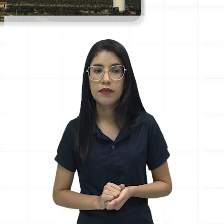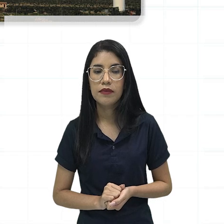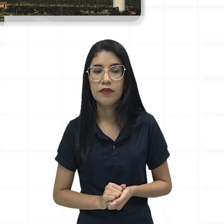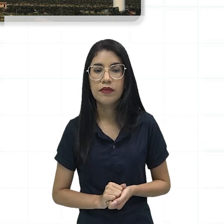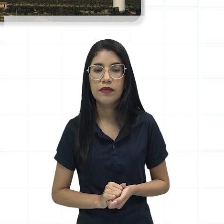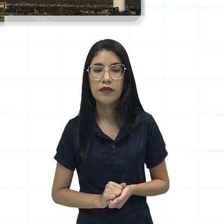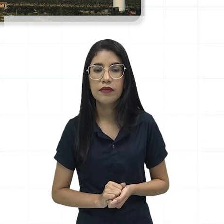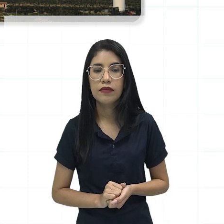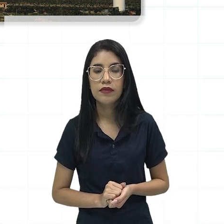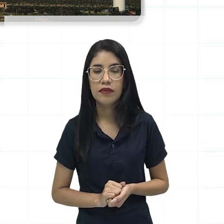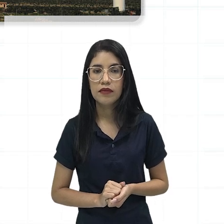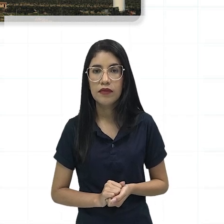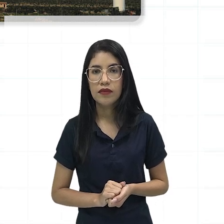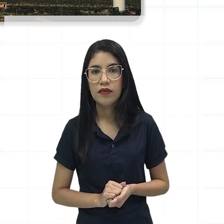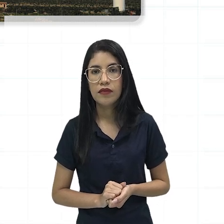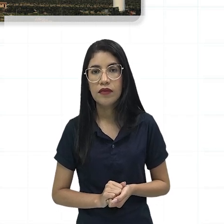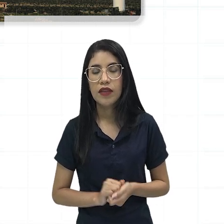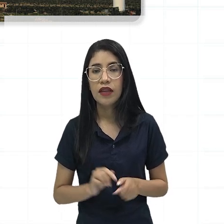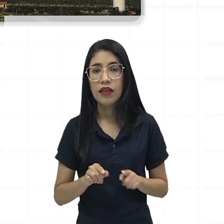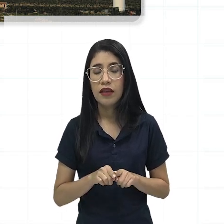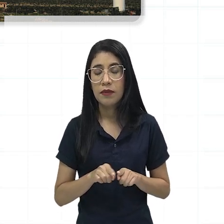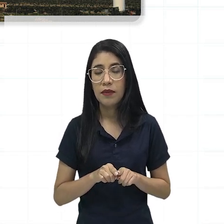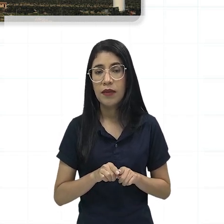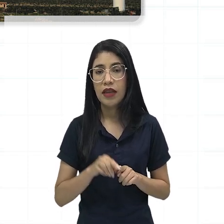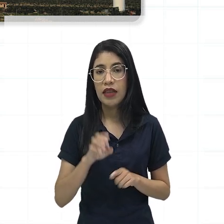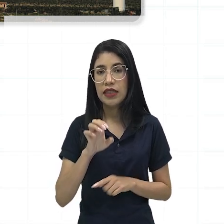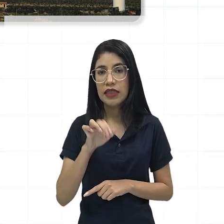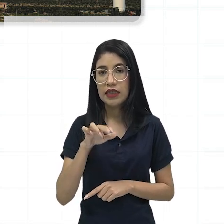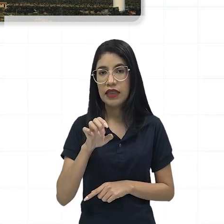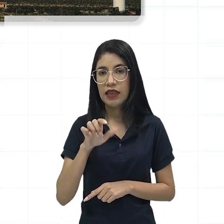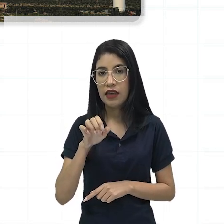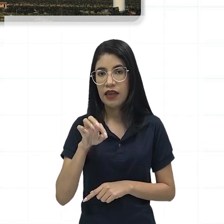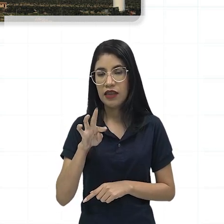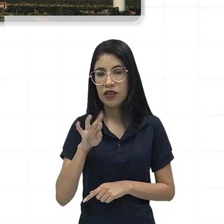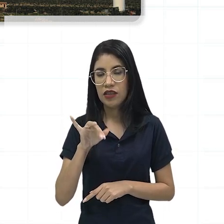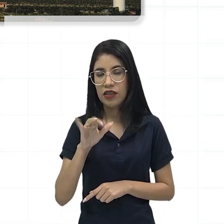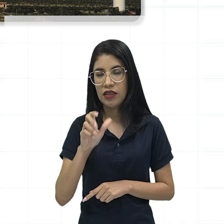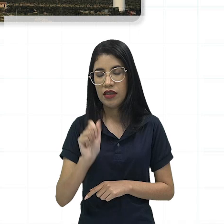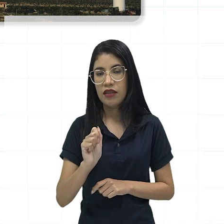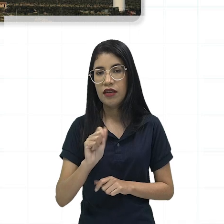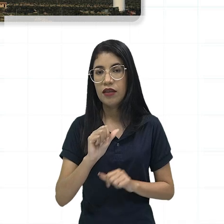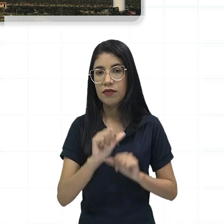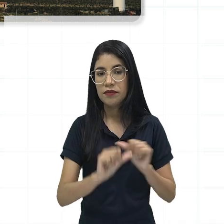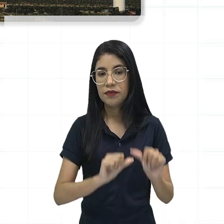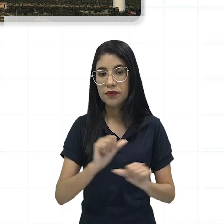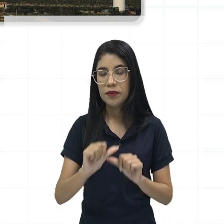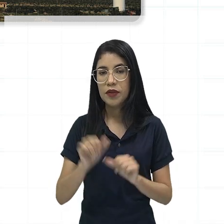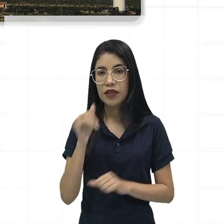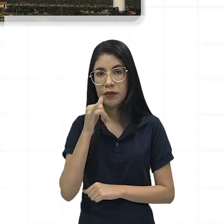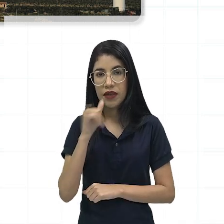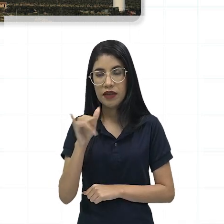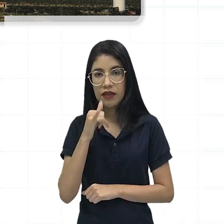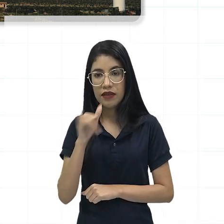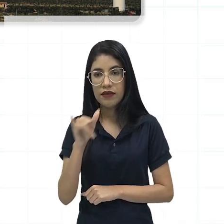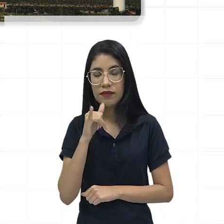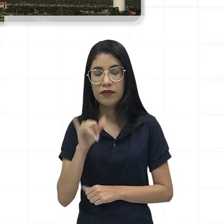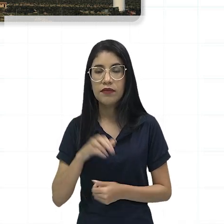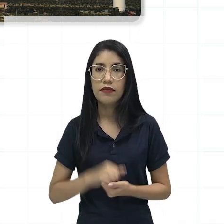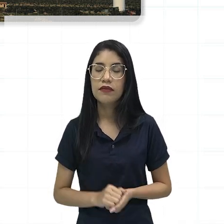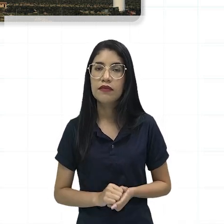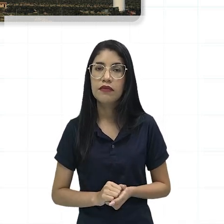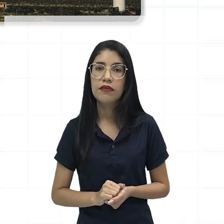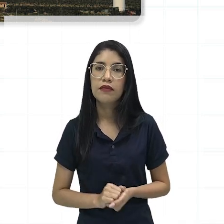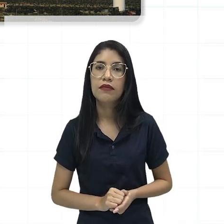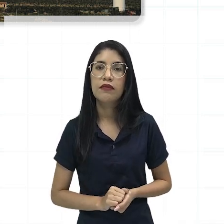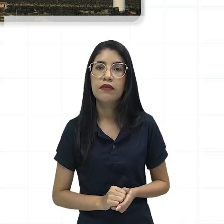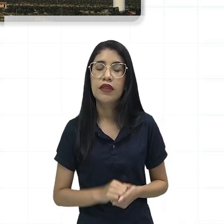anterior, nós temos aí a energia cinética, né, sendo transformada em energia elétrica. E aí é